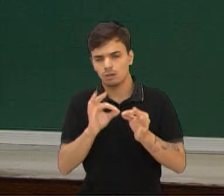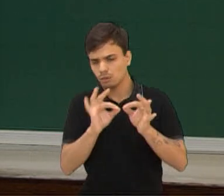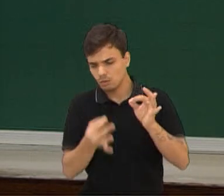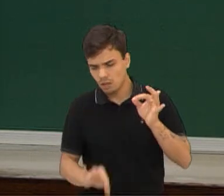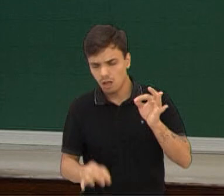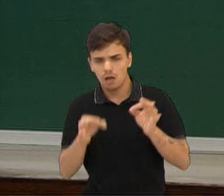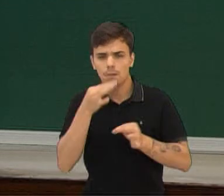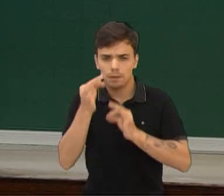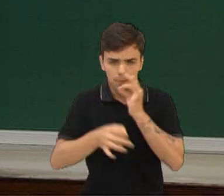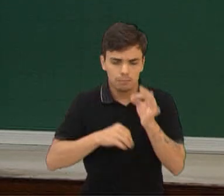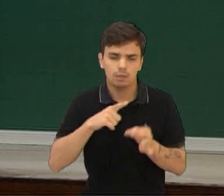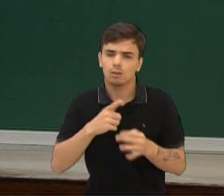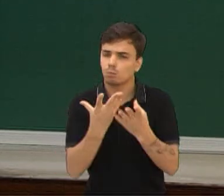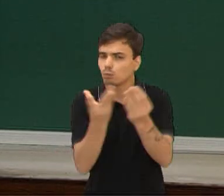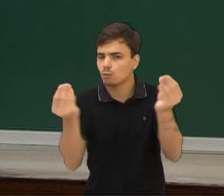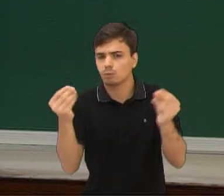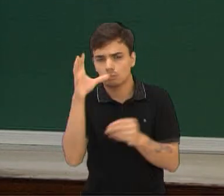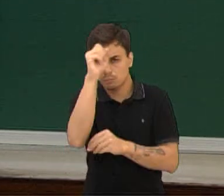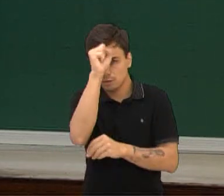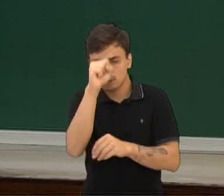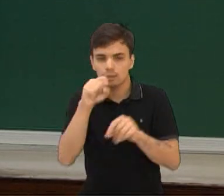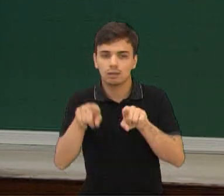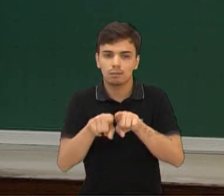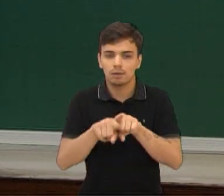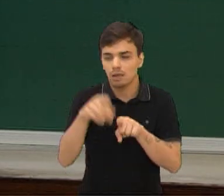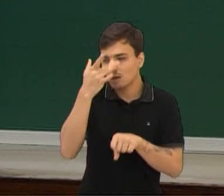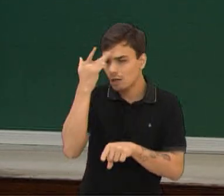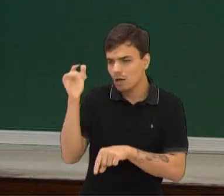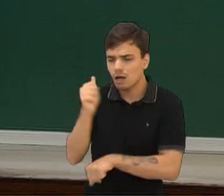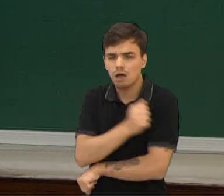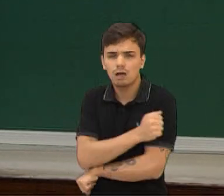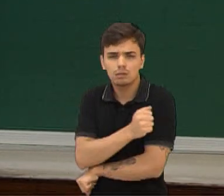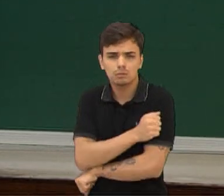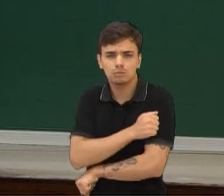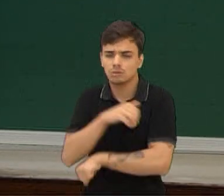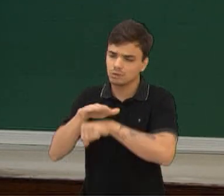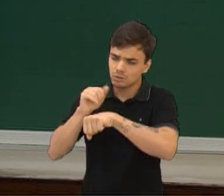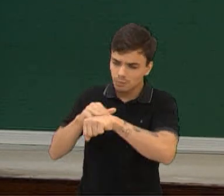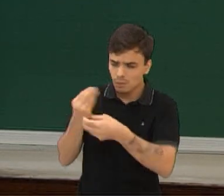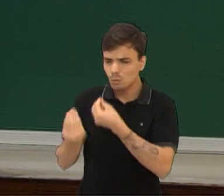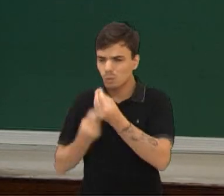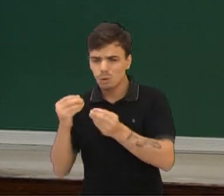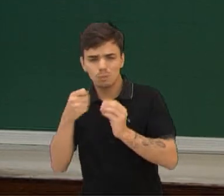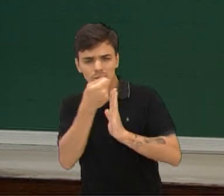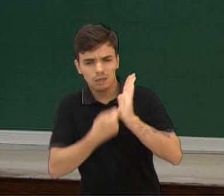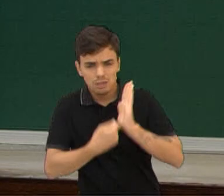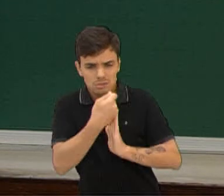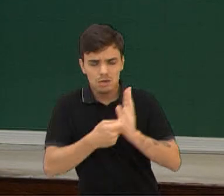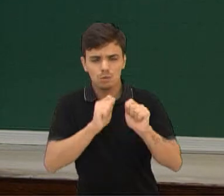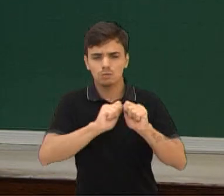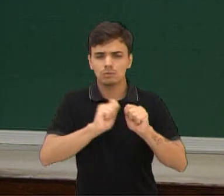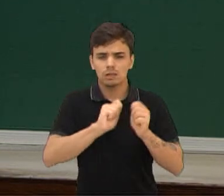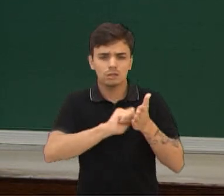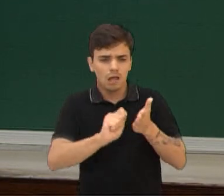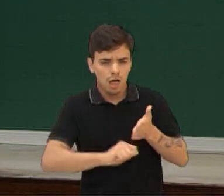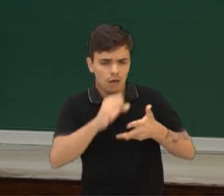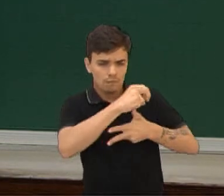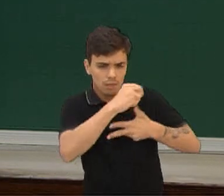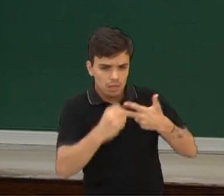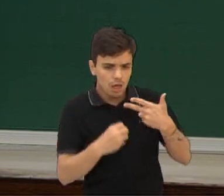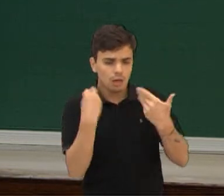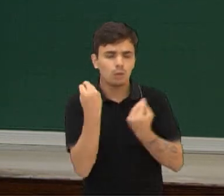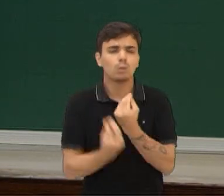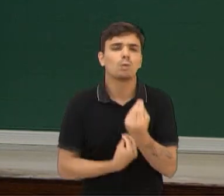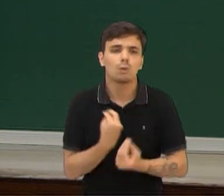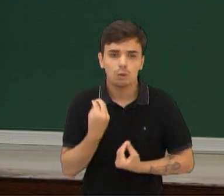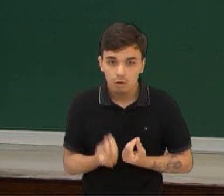aprender sobre isso. Aqueles alunos que sempre estão me chamando, dizendo, professora, como que eu faço para escrever redação do Enem e tal? É o momento